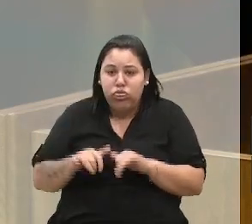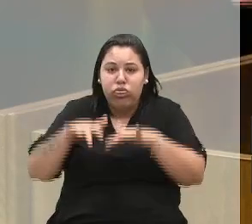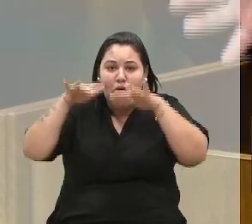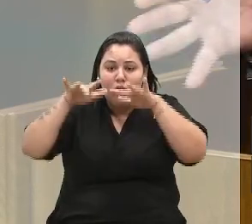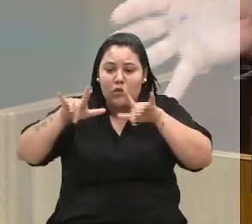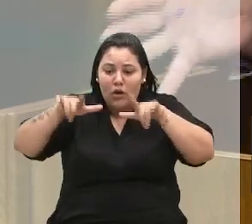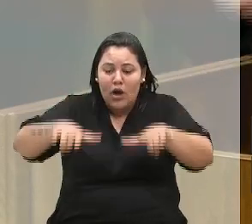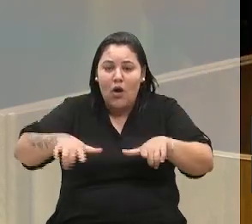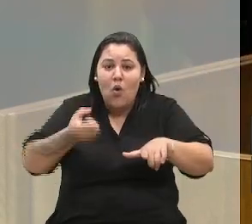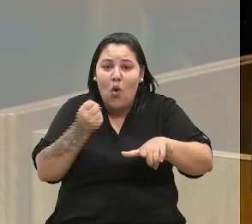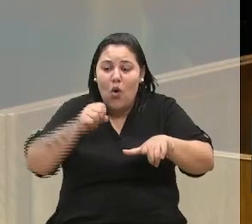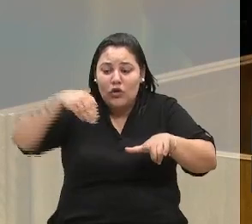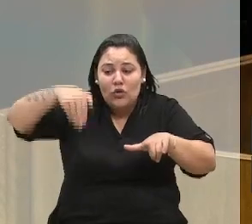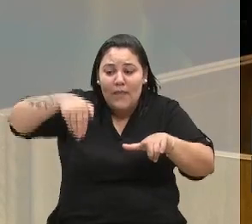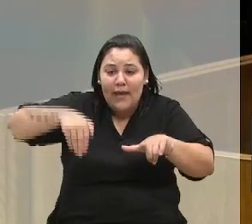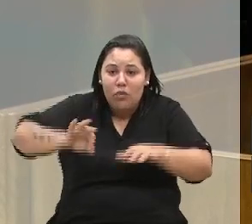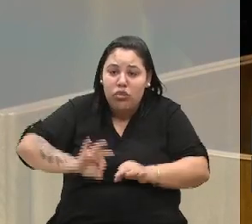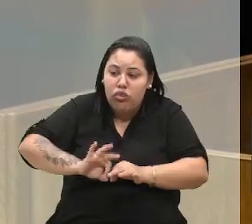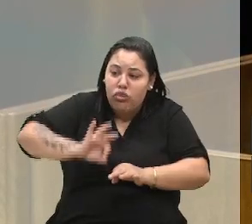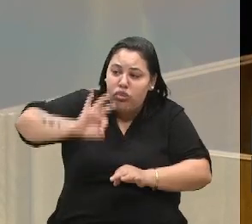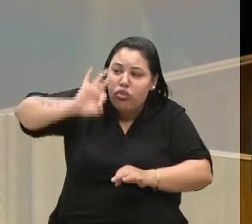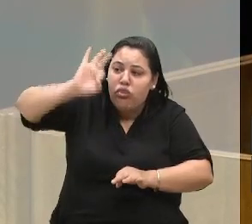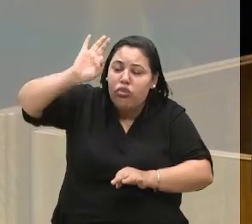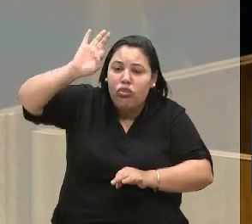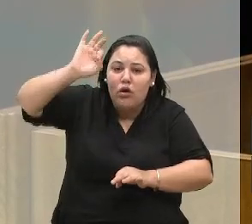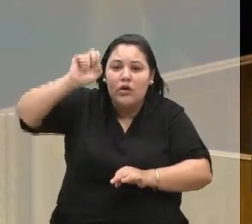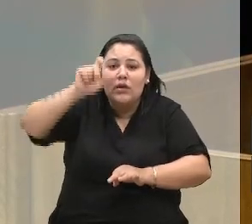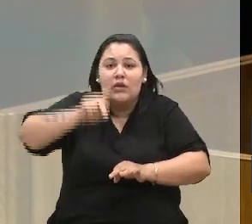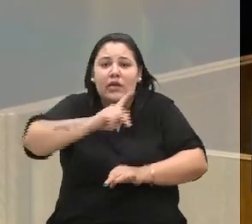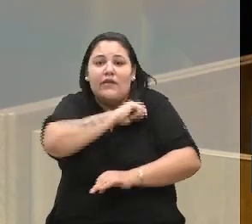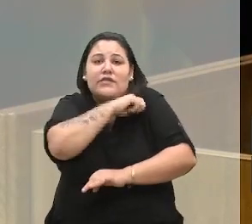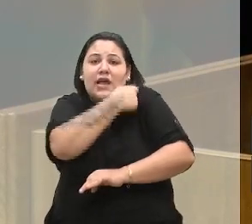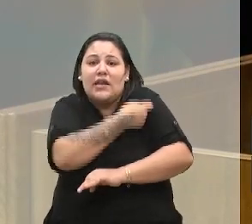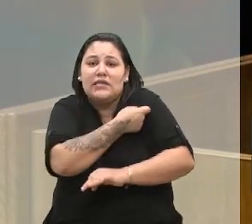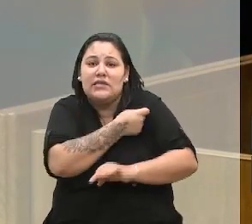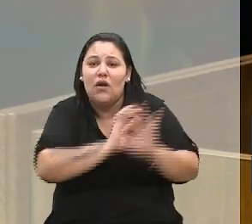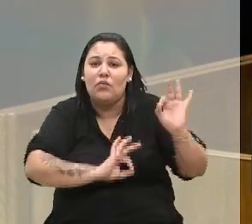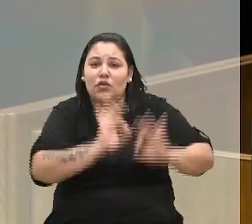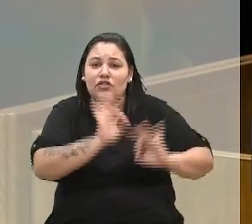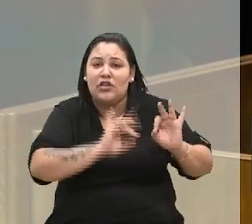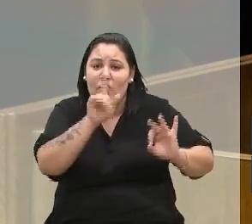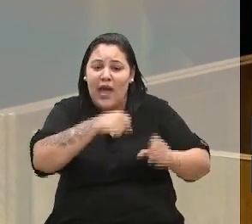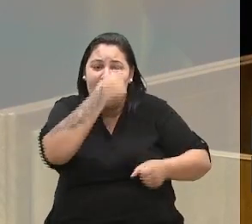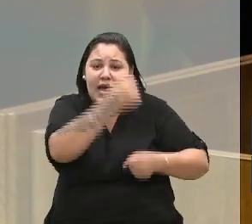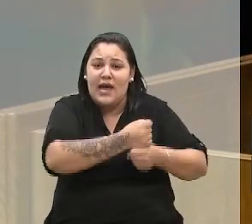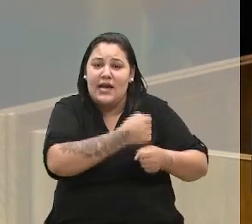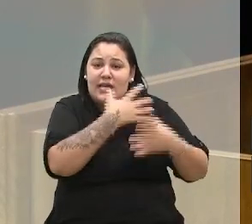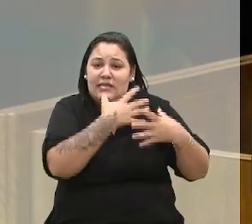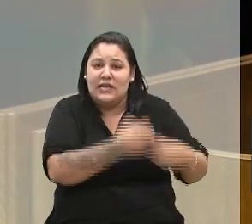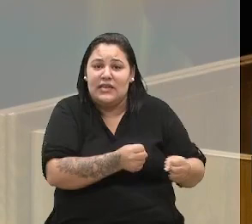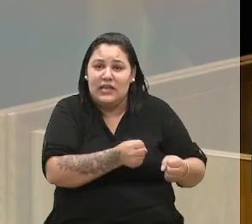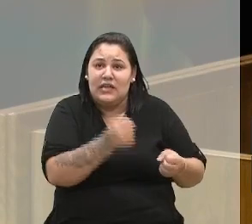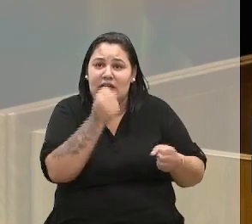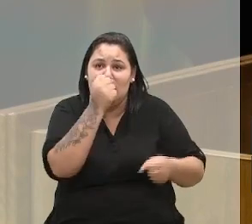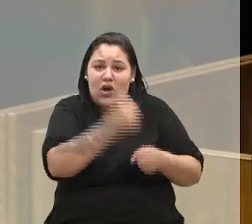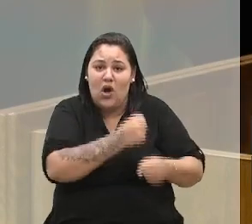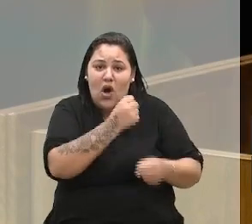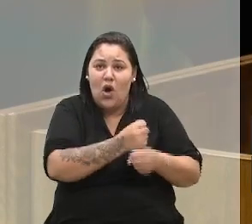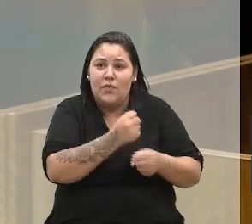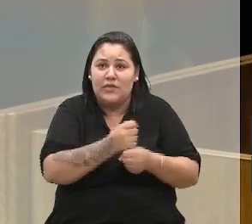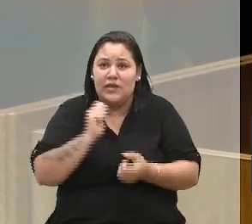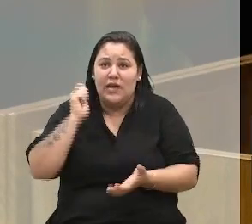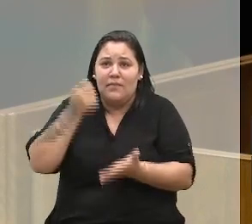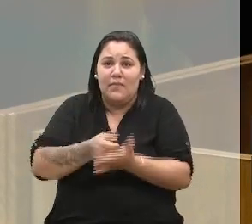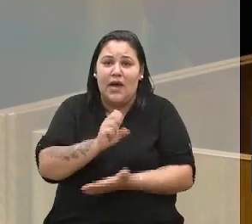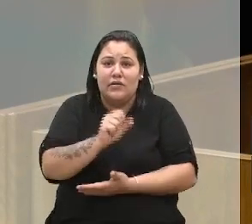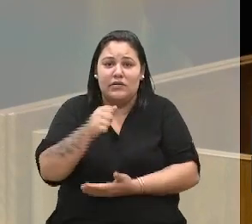8 metros de profundidade. Quem fiscaliza o projeto é a Secretaria de Obras, quem paga é o Samay. Nós aprovamos e o senhor